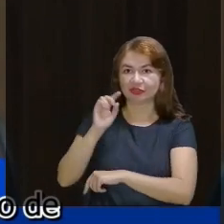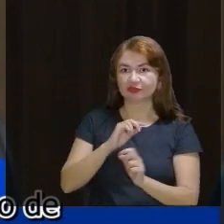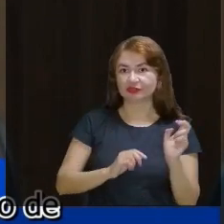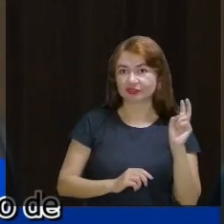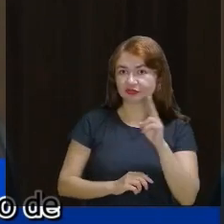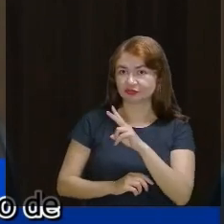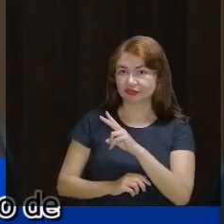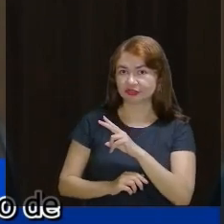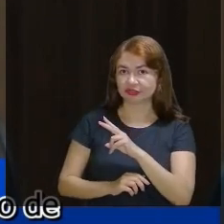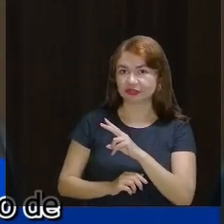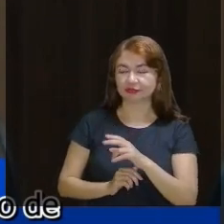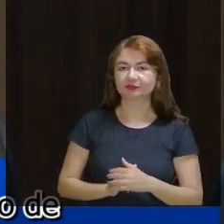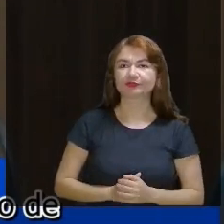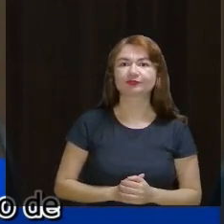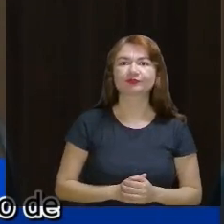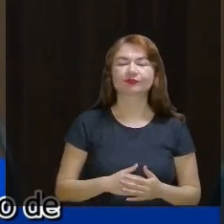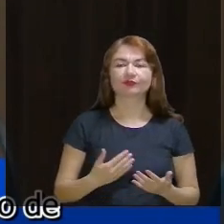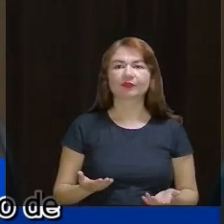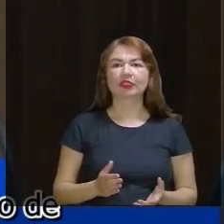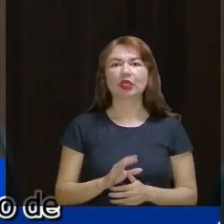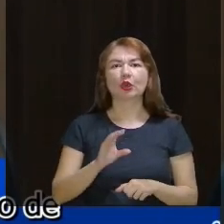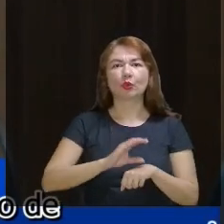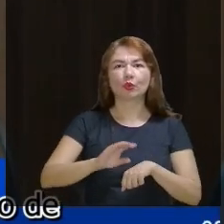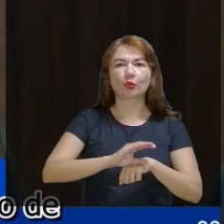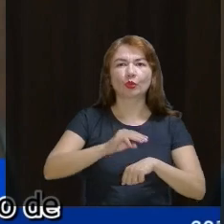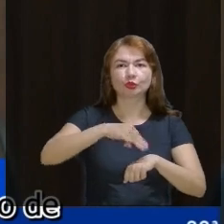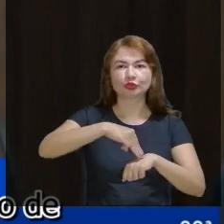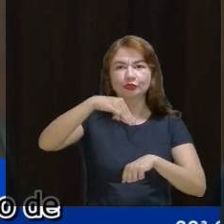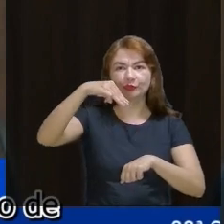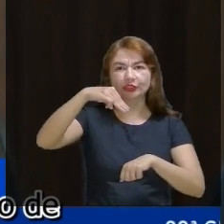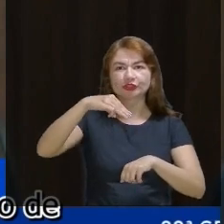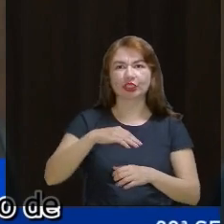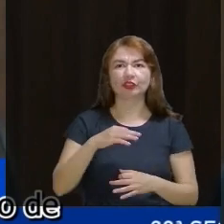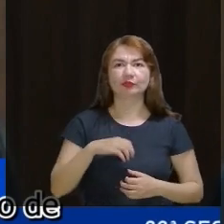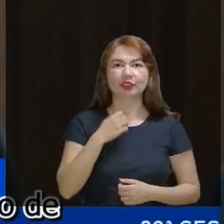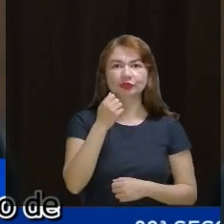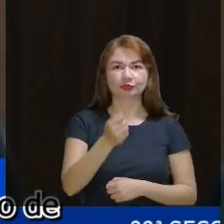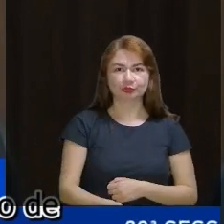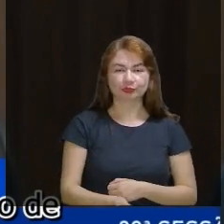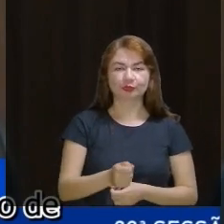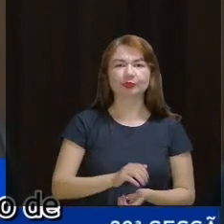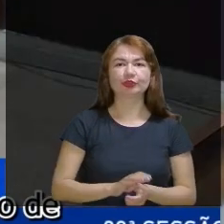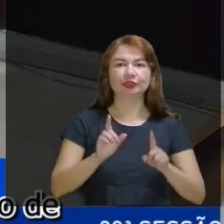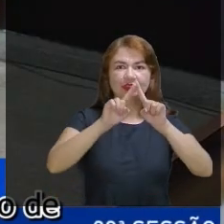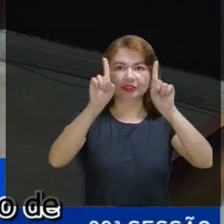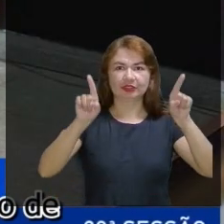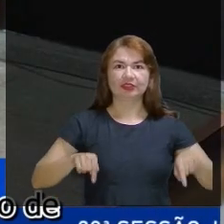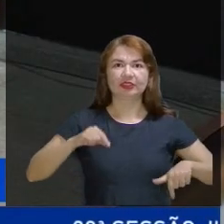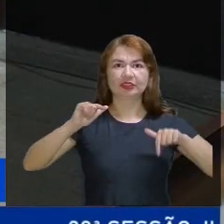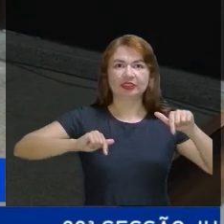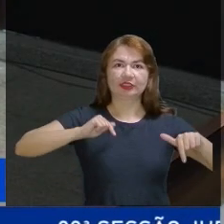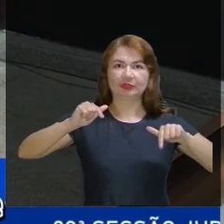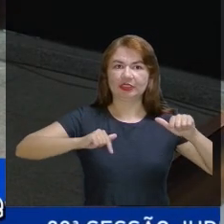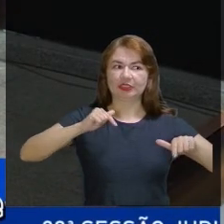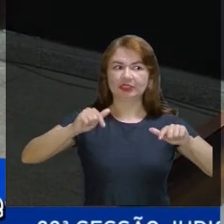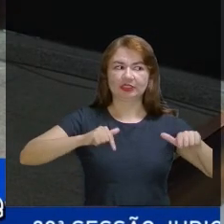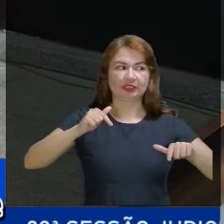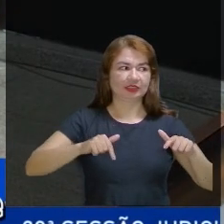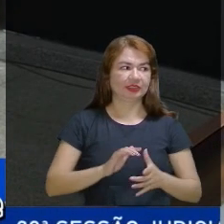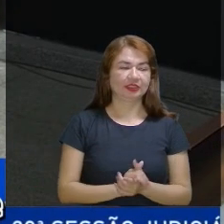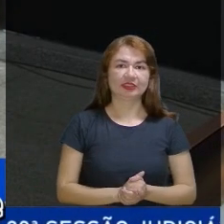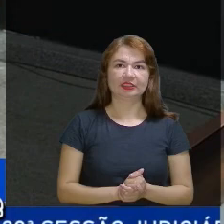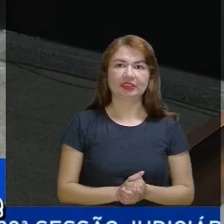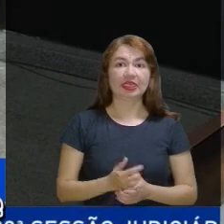o IFAP um curso de mestrado para juízes e servidores do nosso tribunal. Eu e